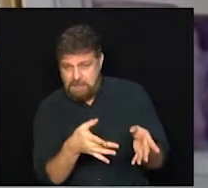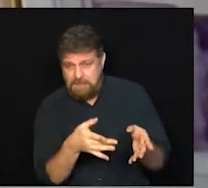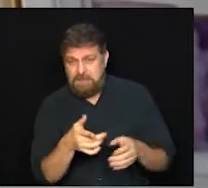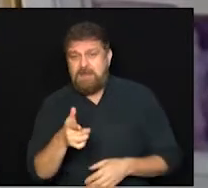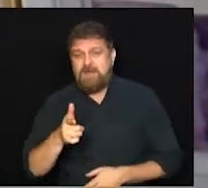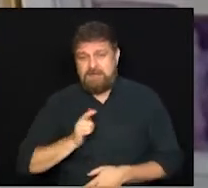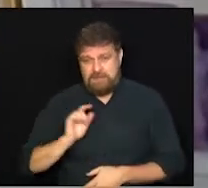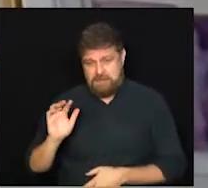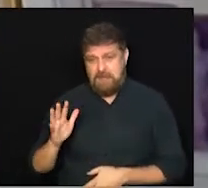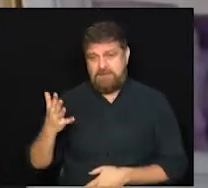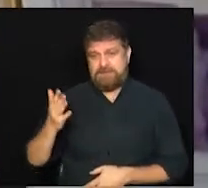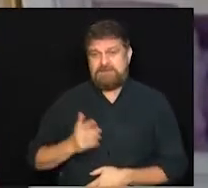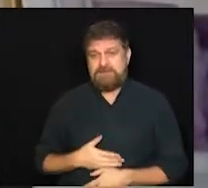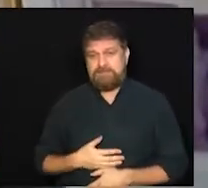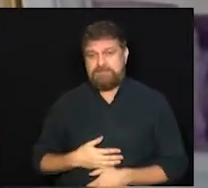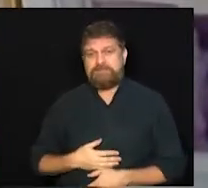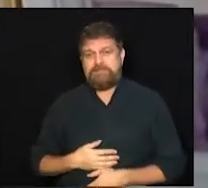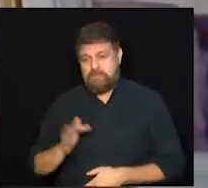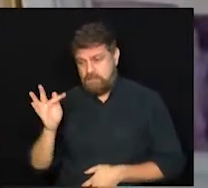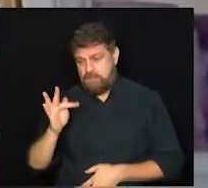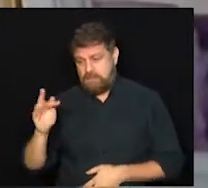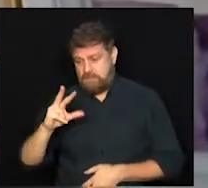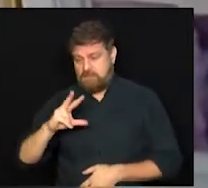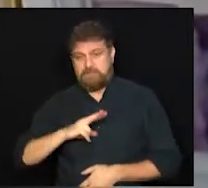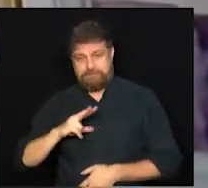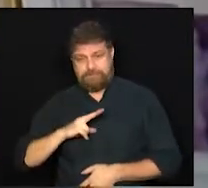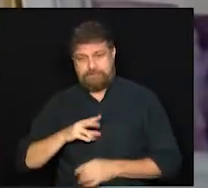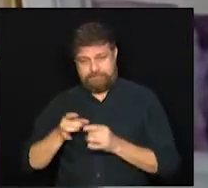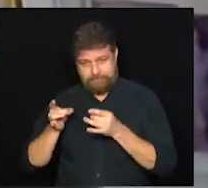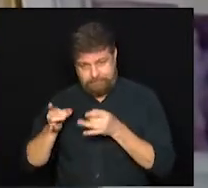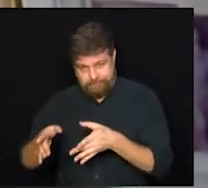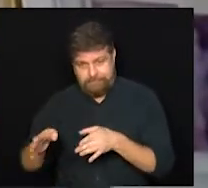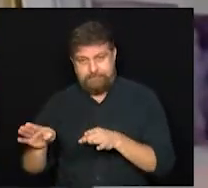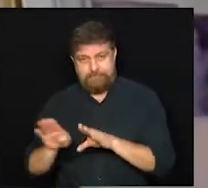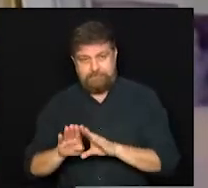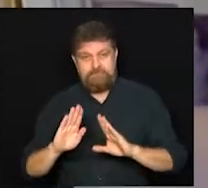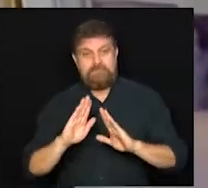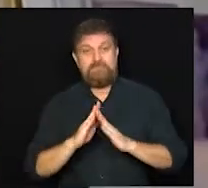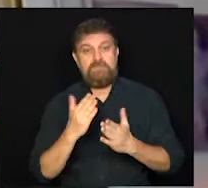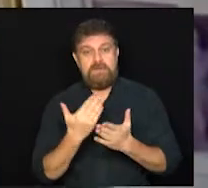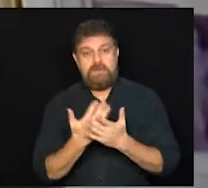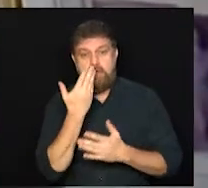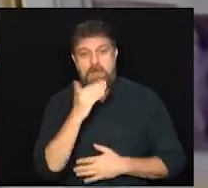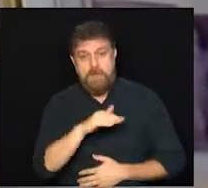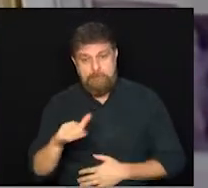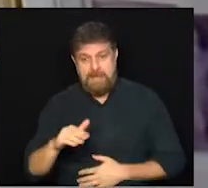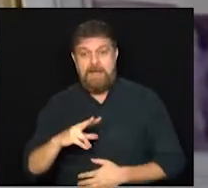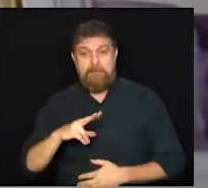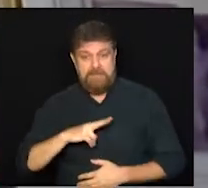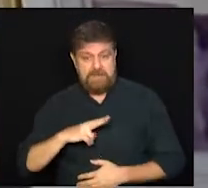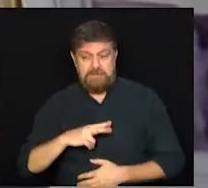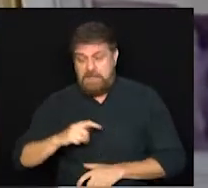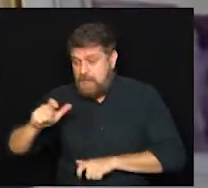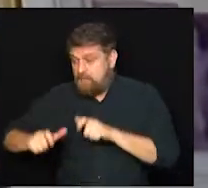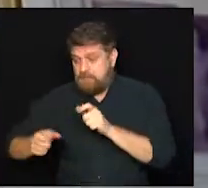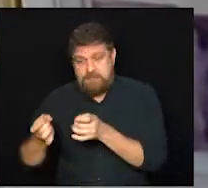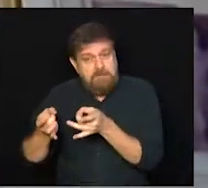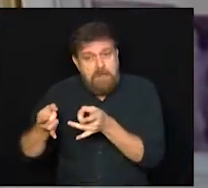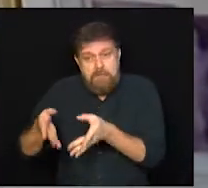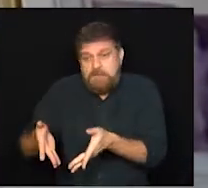ensino superior privado, como está acontecendo no ensino básico privado, ok? Então,